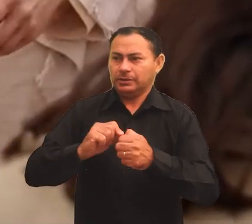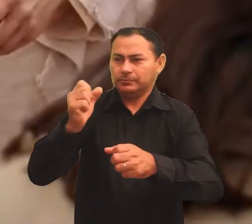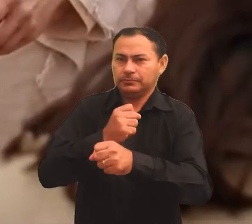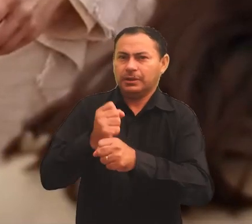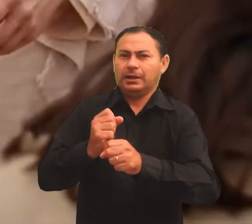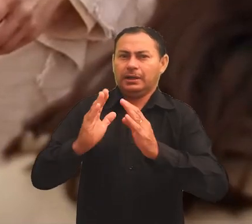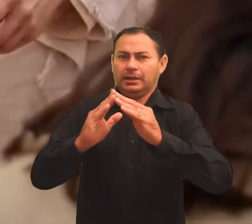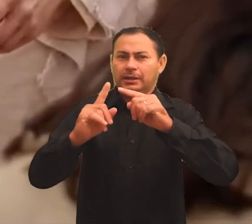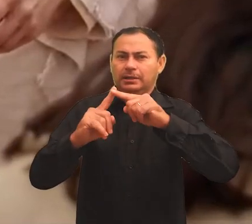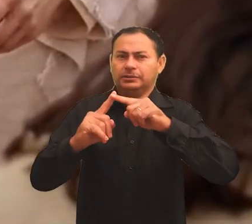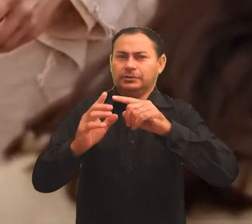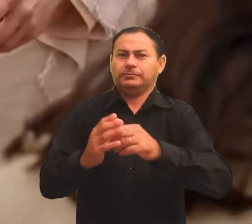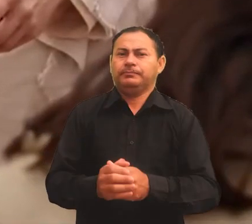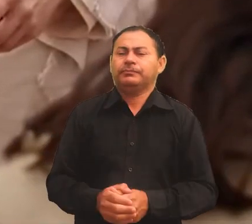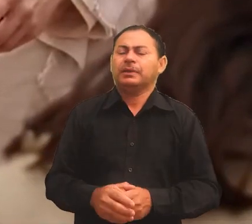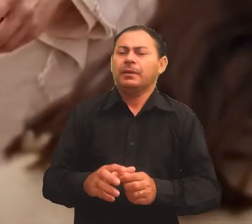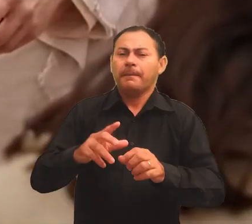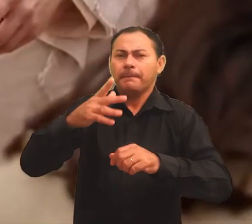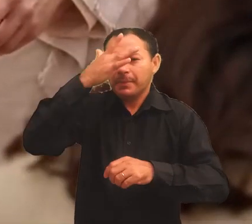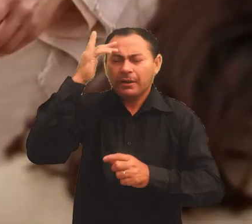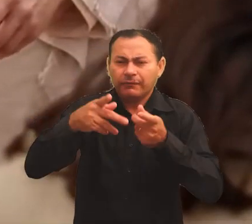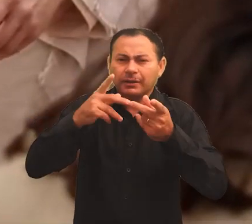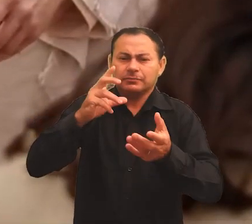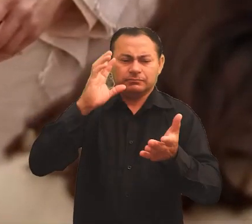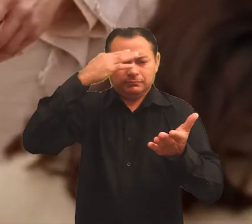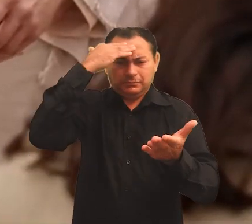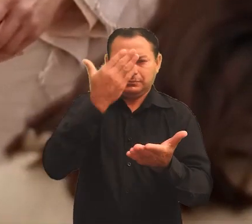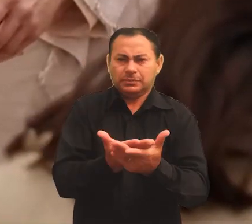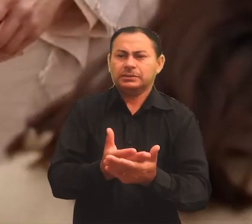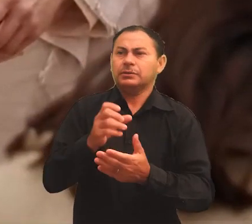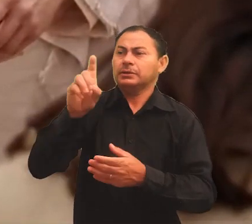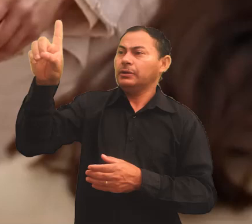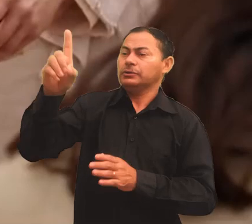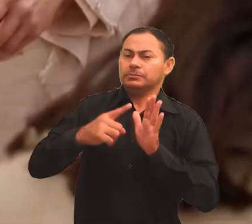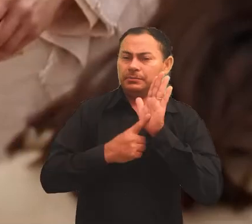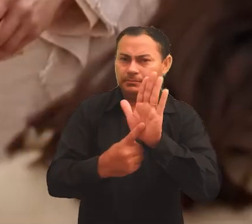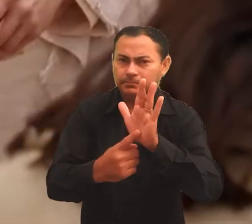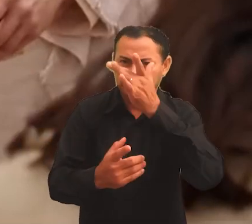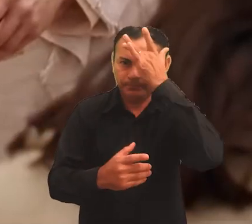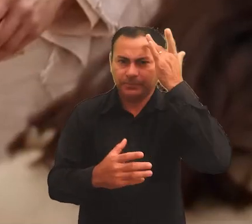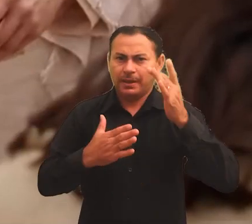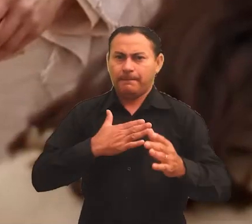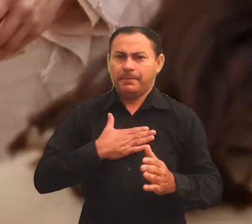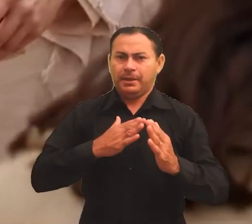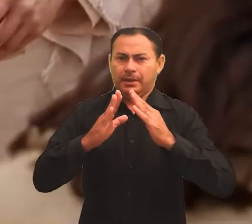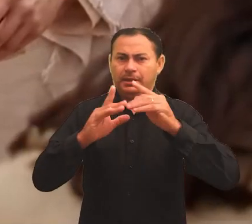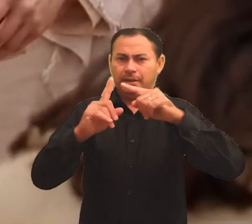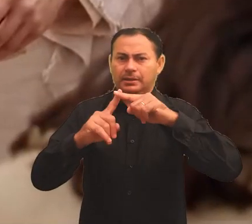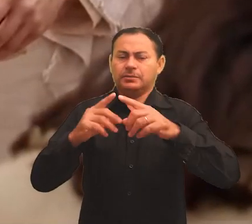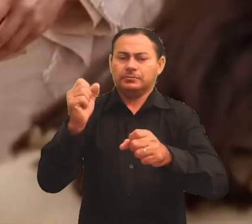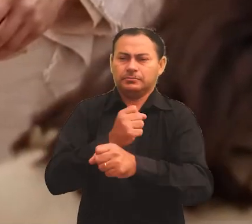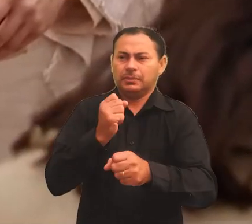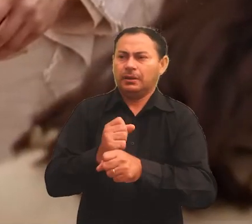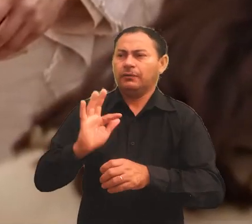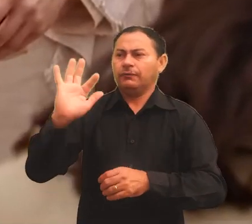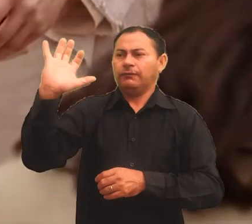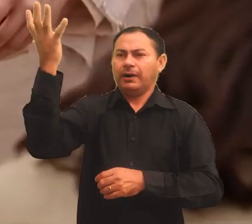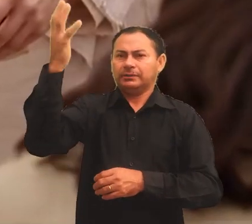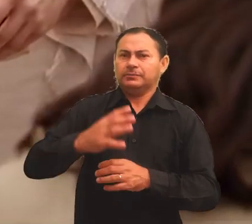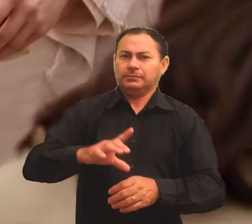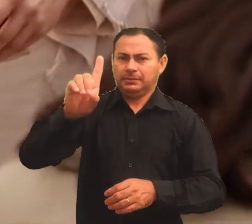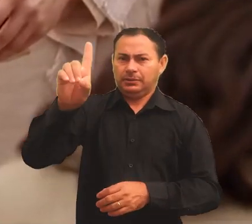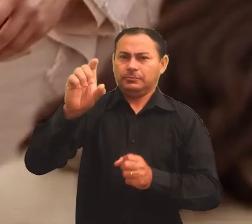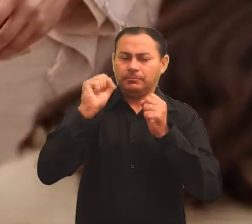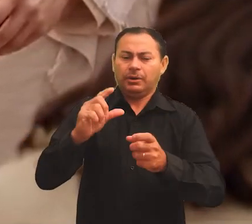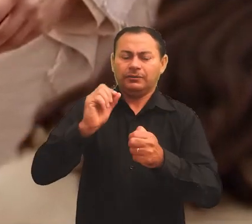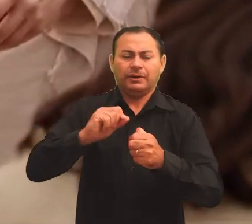Um homem só pode fazer a afirmação que você fez se o Pai revelar a ele. Minha igreja será construída sobre o fato de